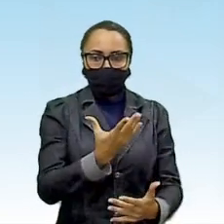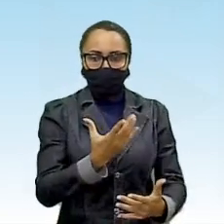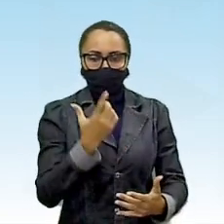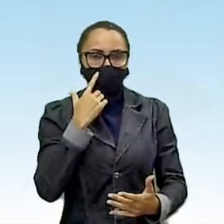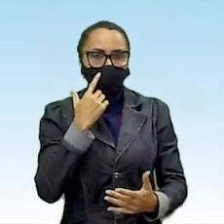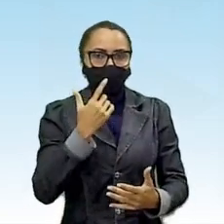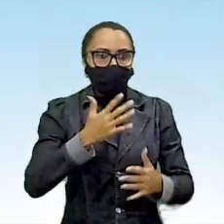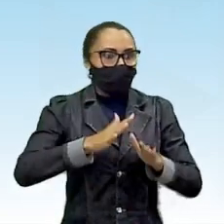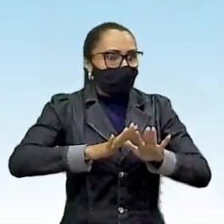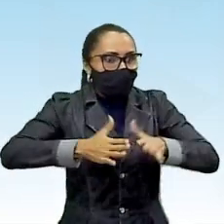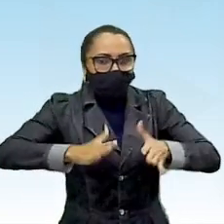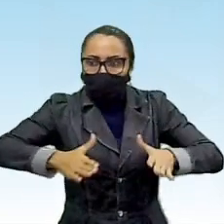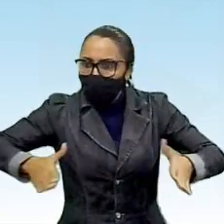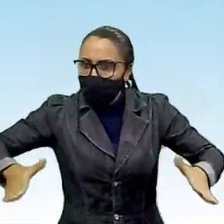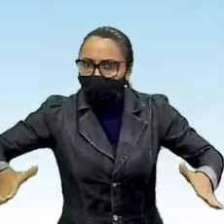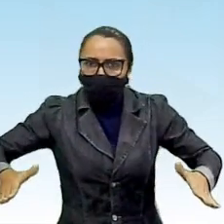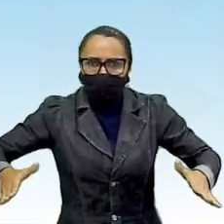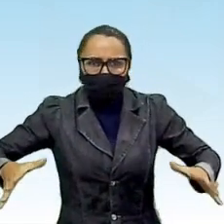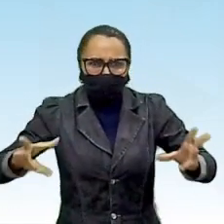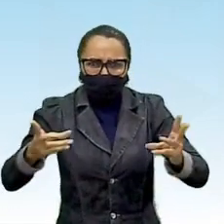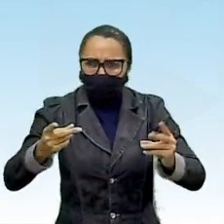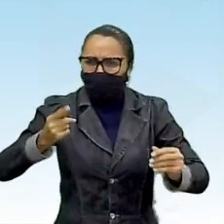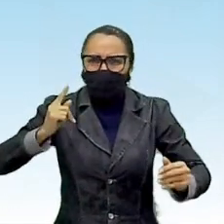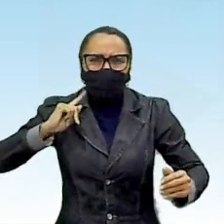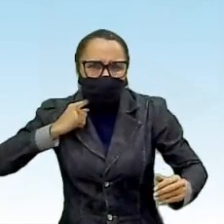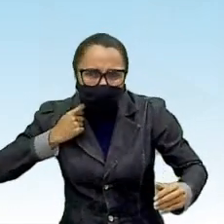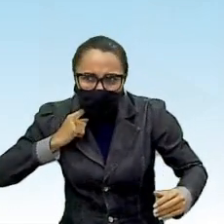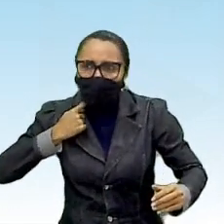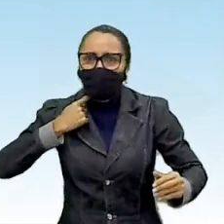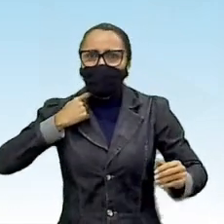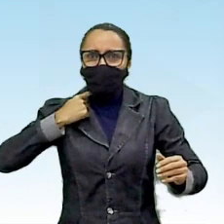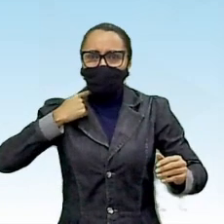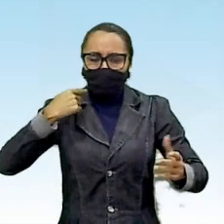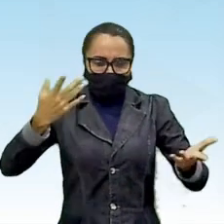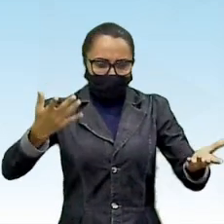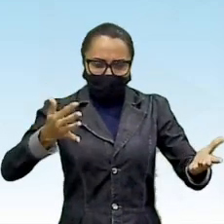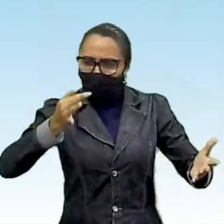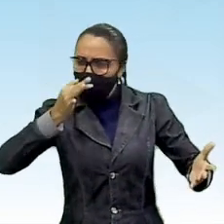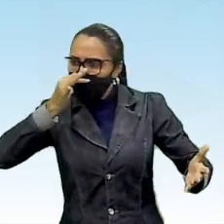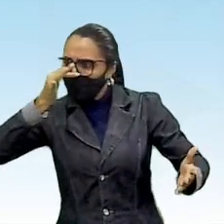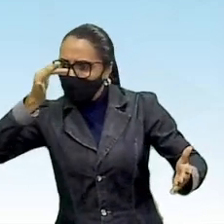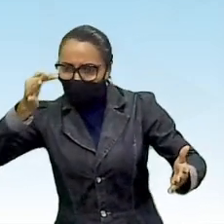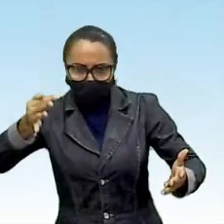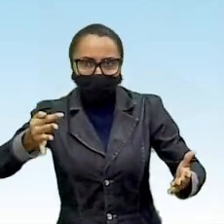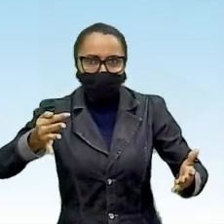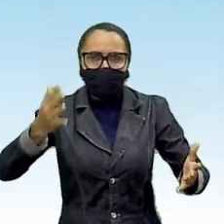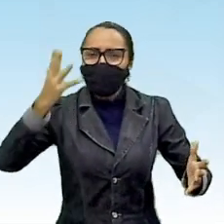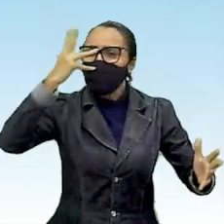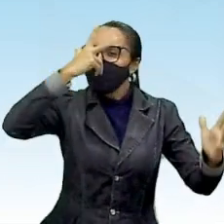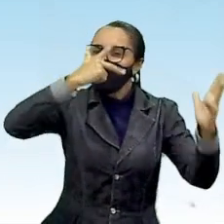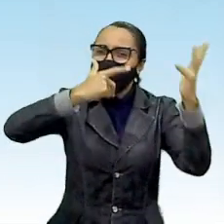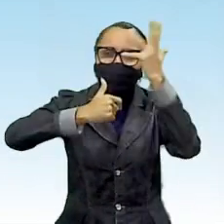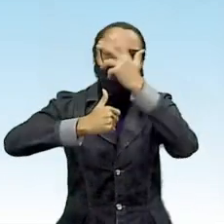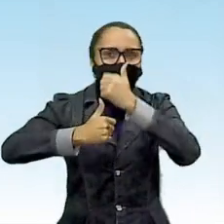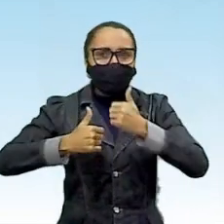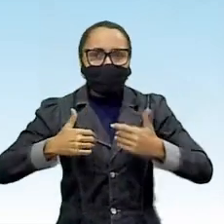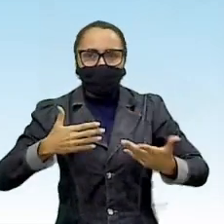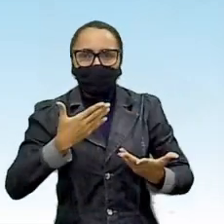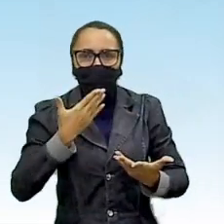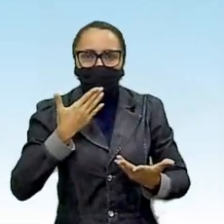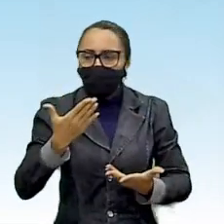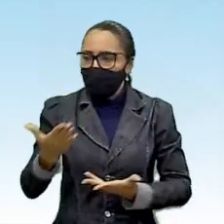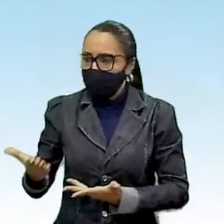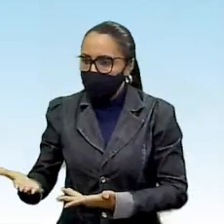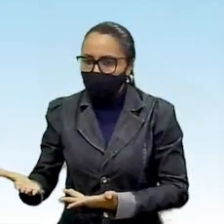numa uma lama, né, lamacenta, né, ela floresce numa lama e ela é linda, né, maravilhosa, né, pela foto.